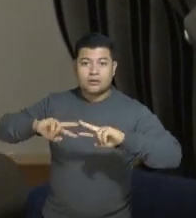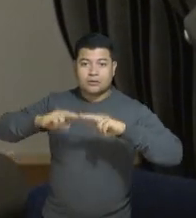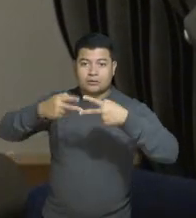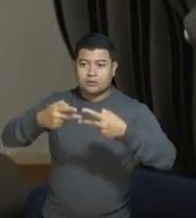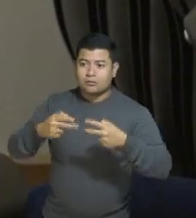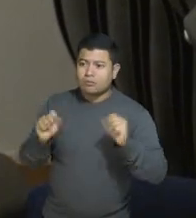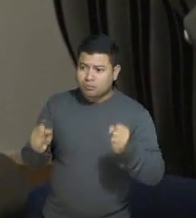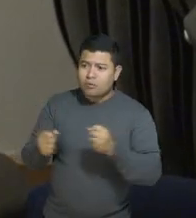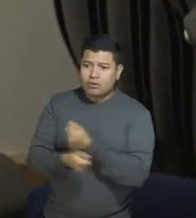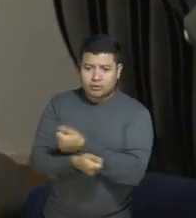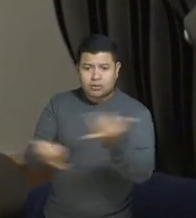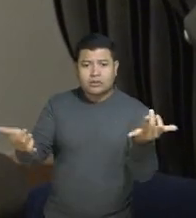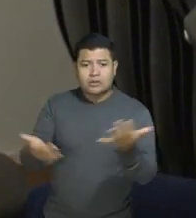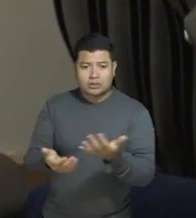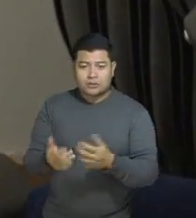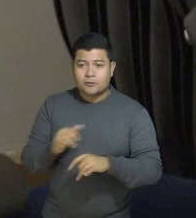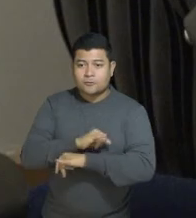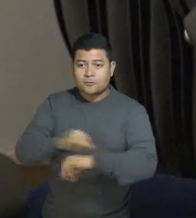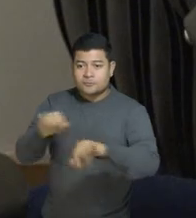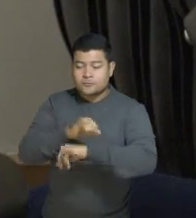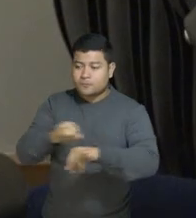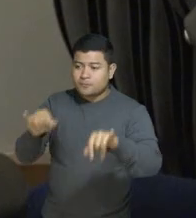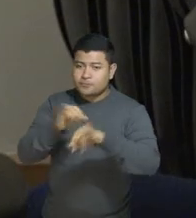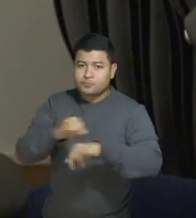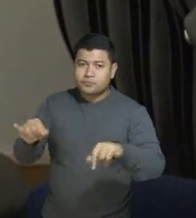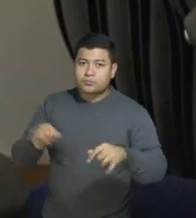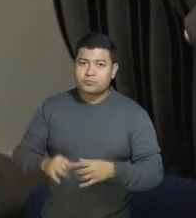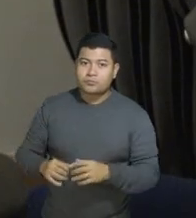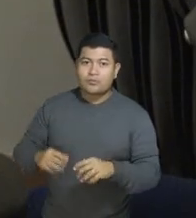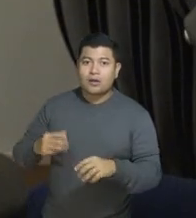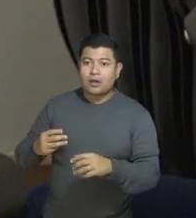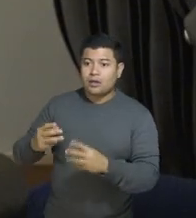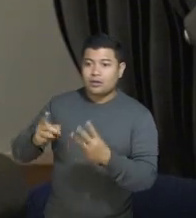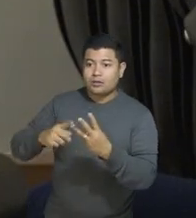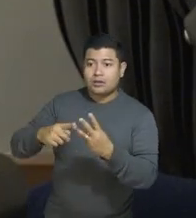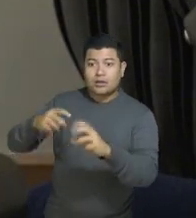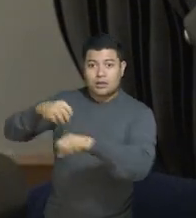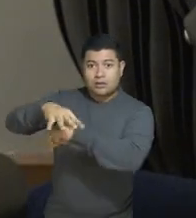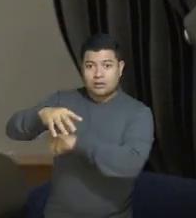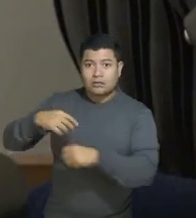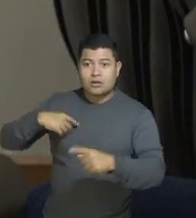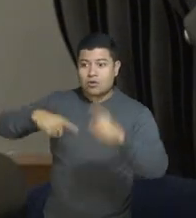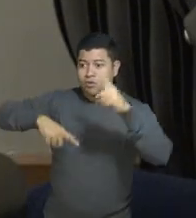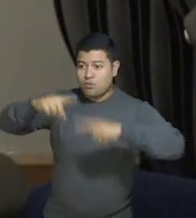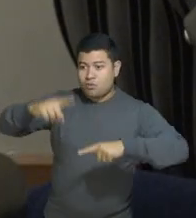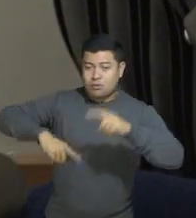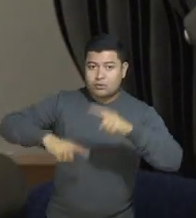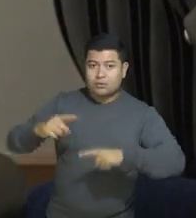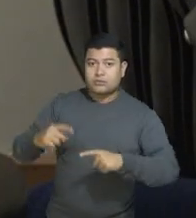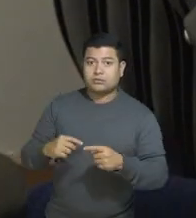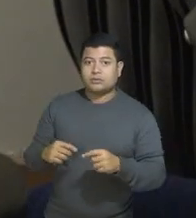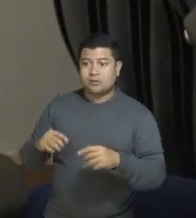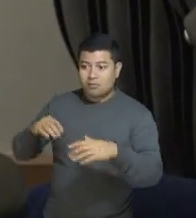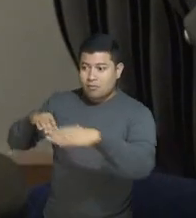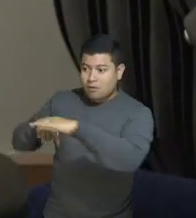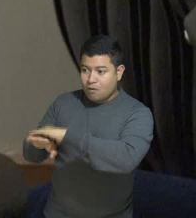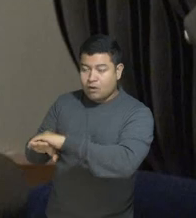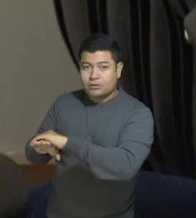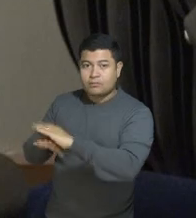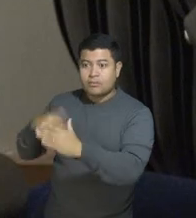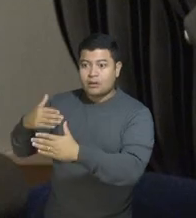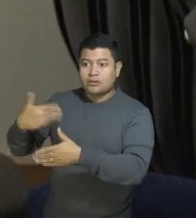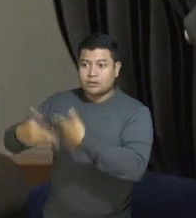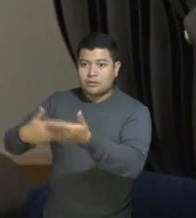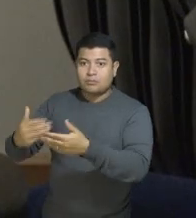esse material. Terceira sugestão, que os materiais possam ficar no arcabouço, que também seja divulgado